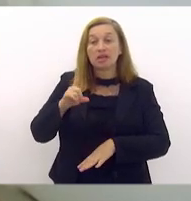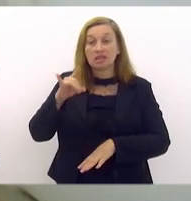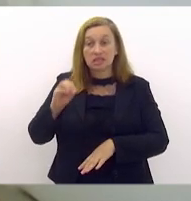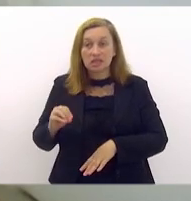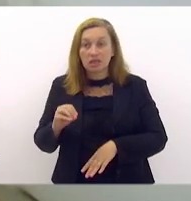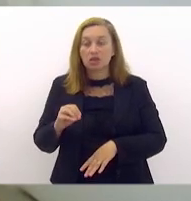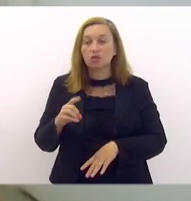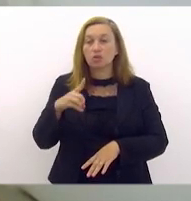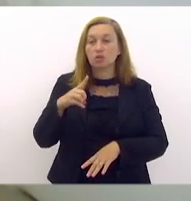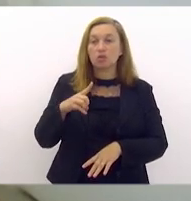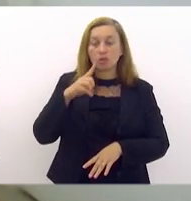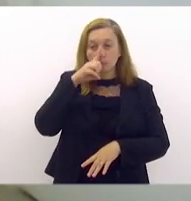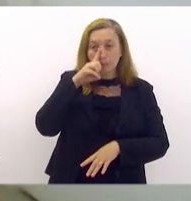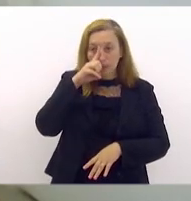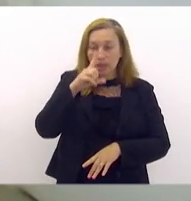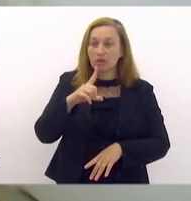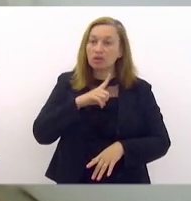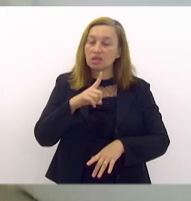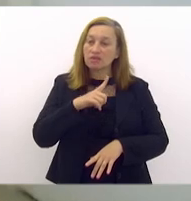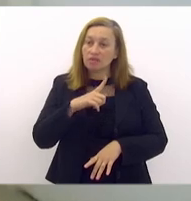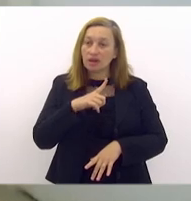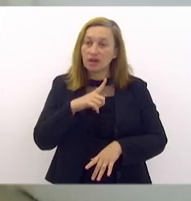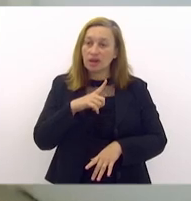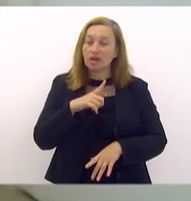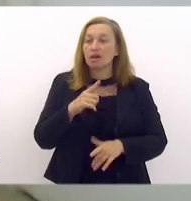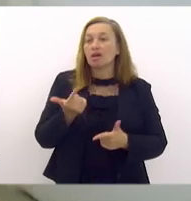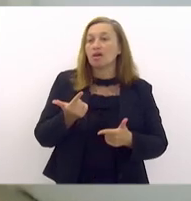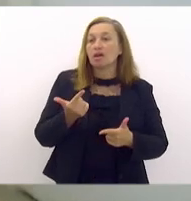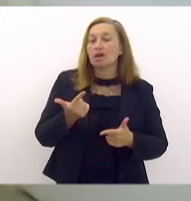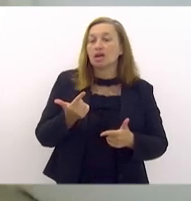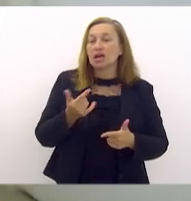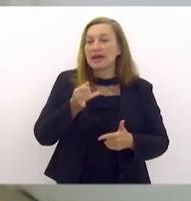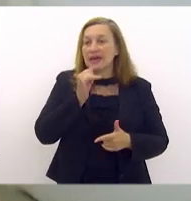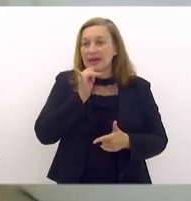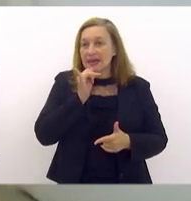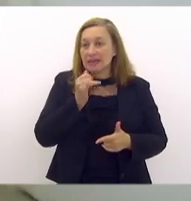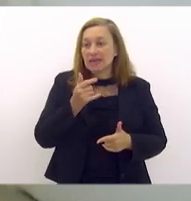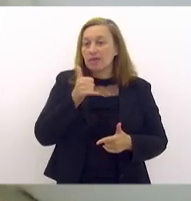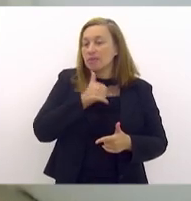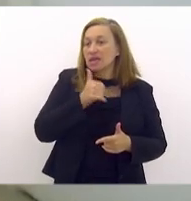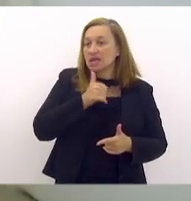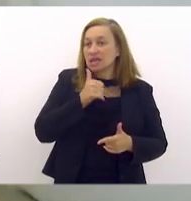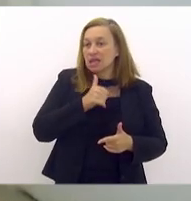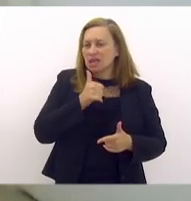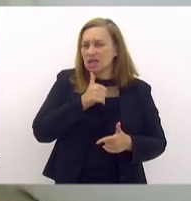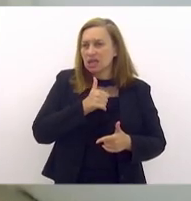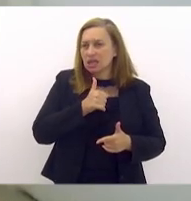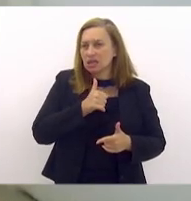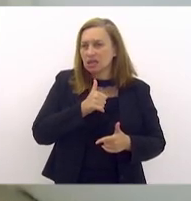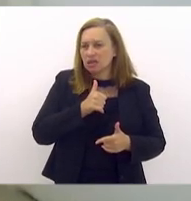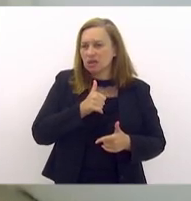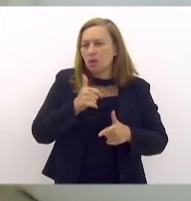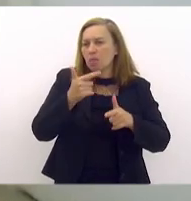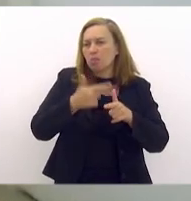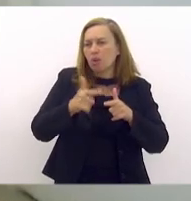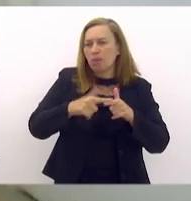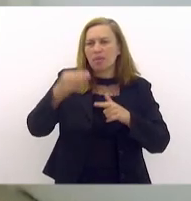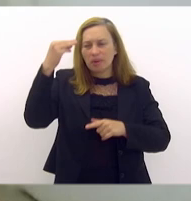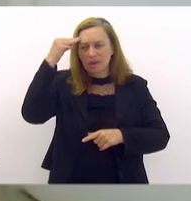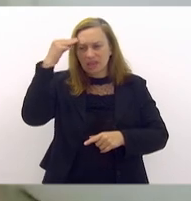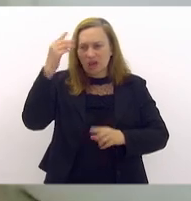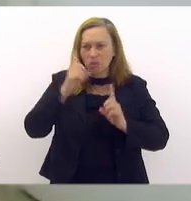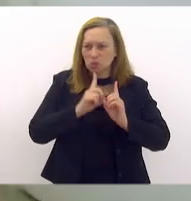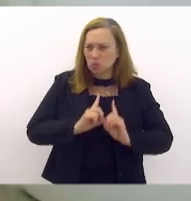de haver desenvolvimento de danos secundários, né, como, por exemplo, meninas que desenvolvem transtornos de saúde mental,